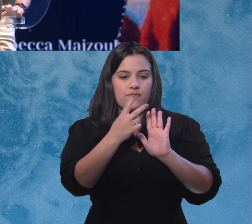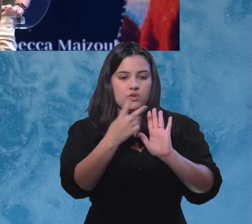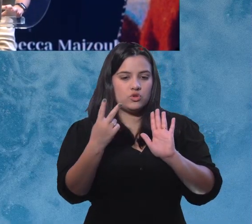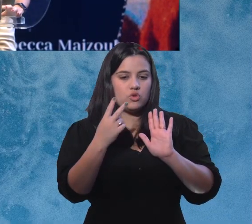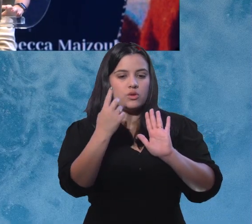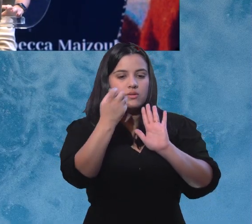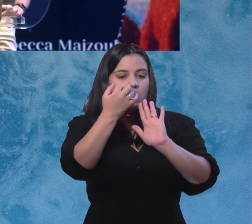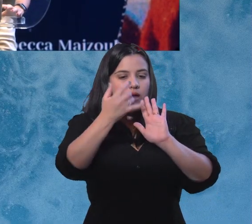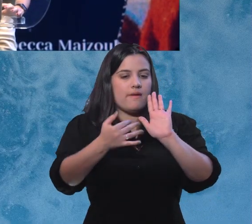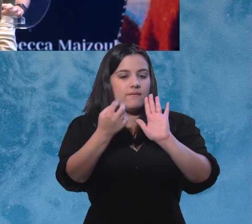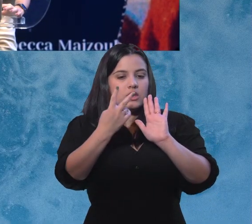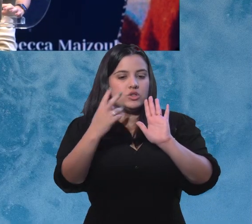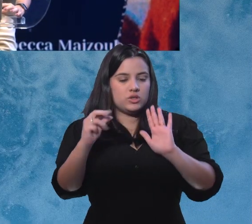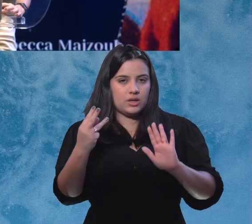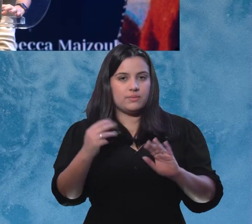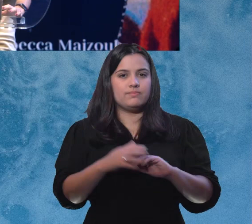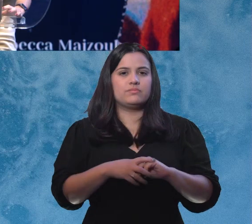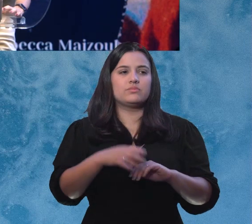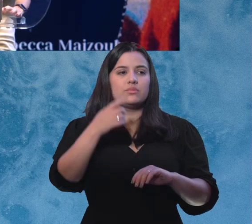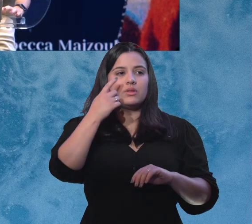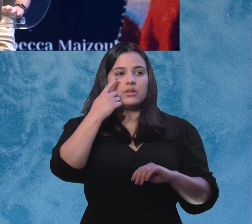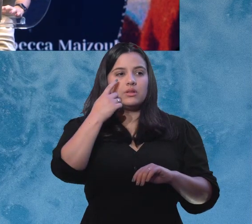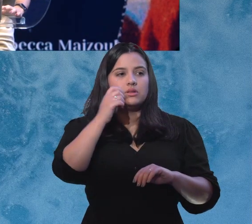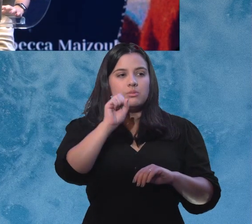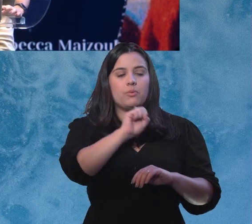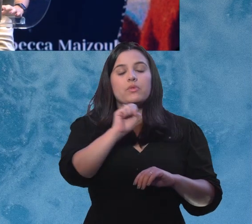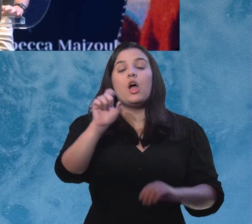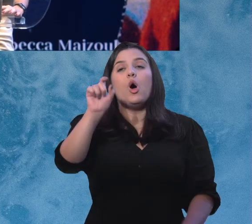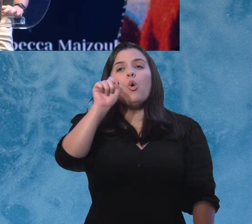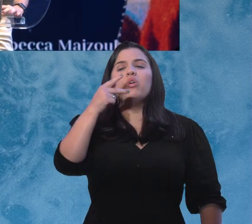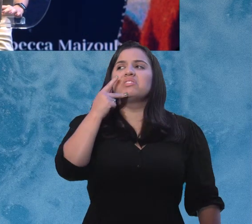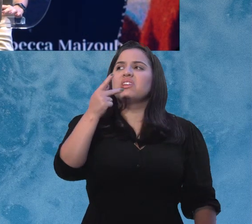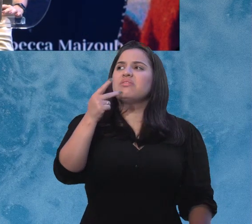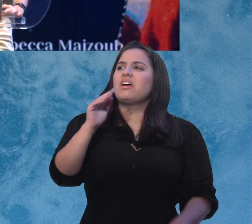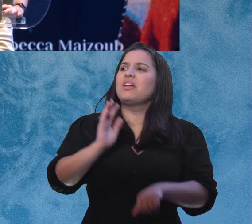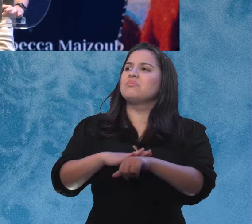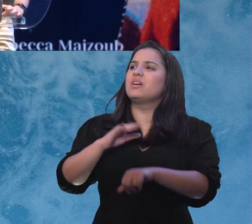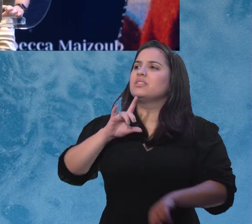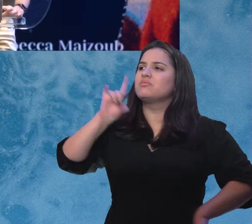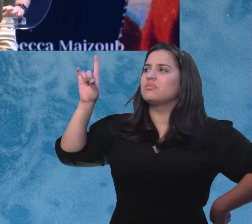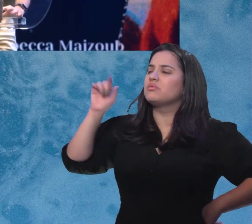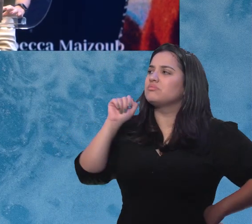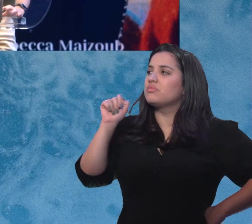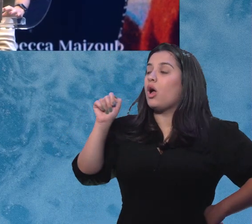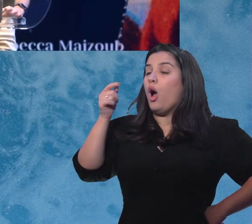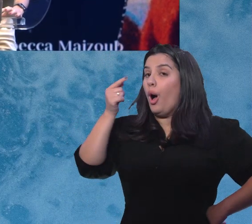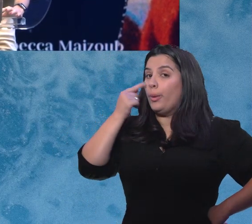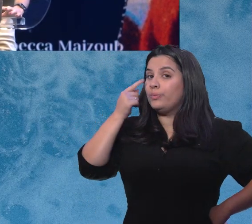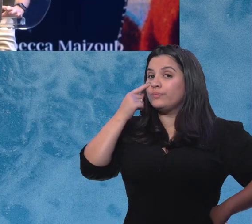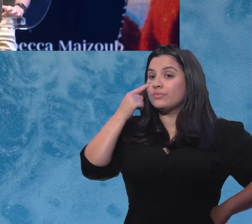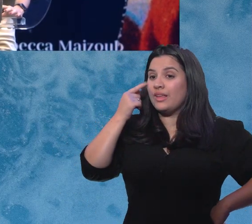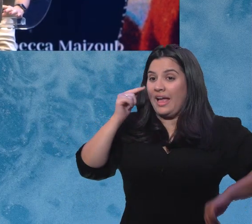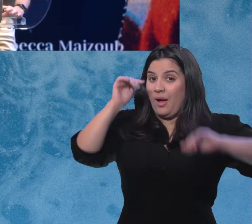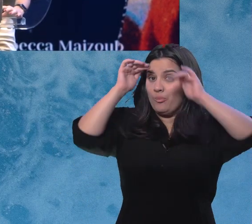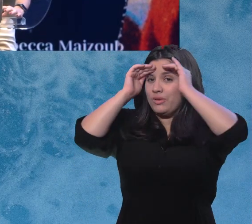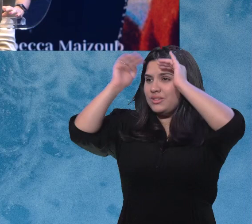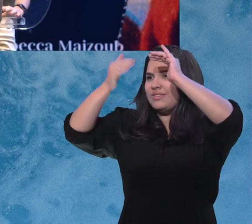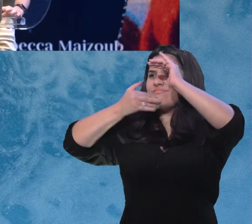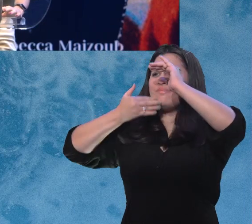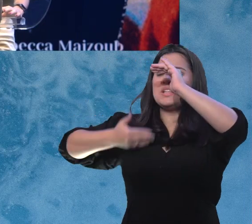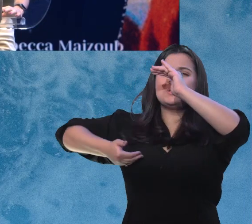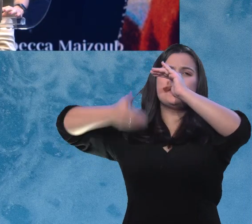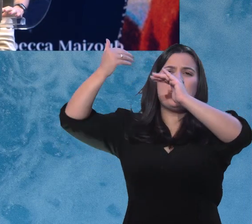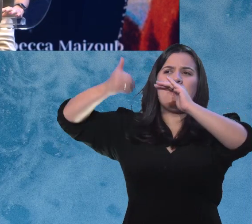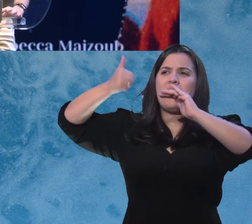Holocaustos e sacrifícios ou obediência à voz dele? Ouça, a obediência é melhor que o sacrifício e a submissão